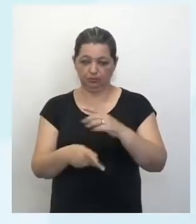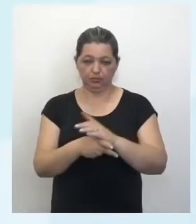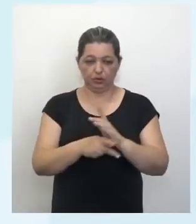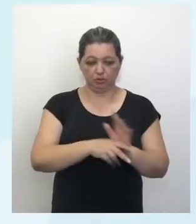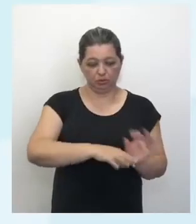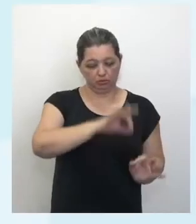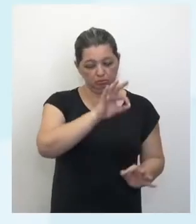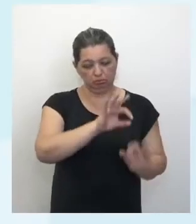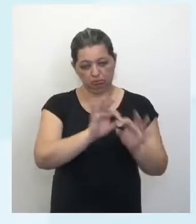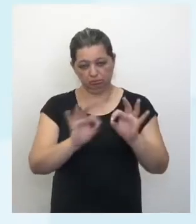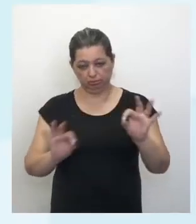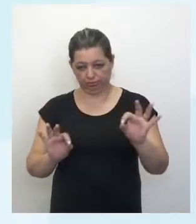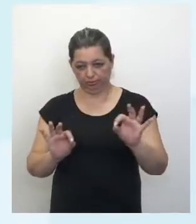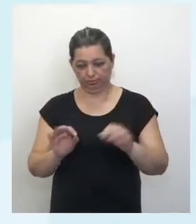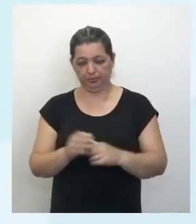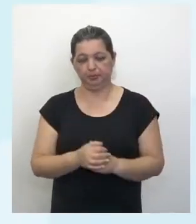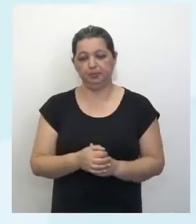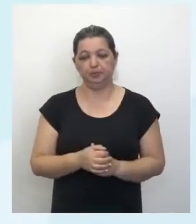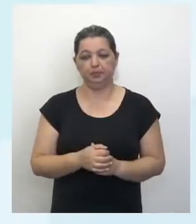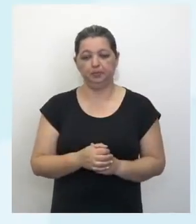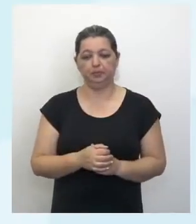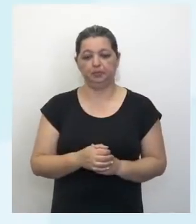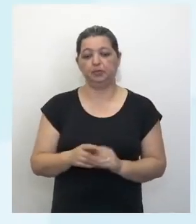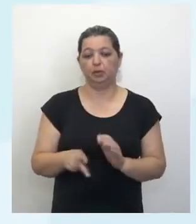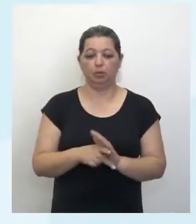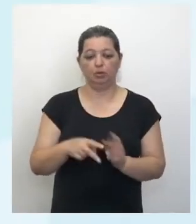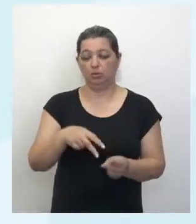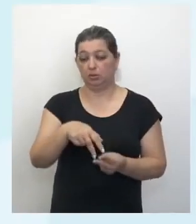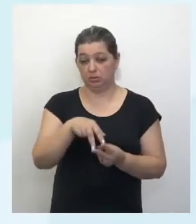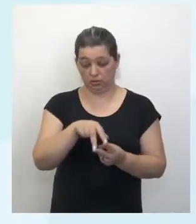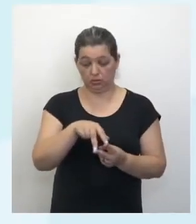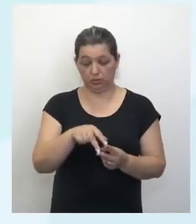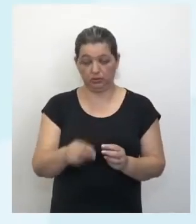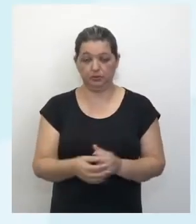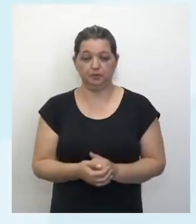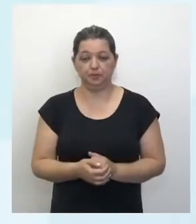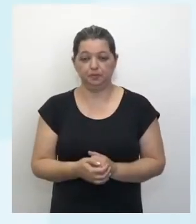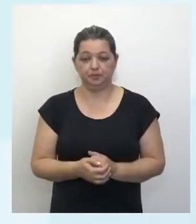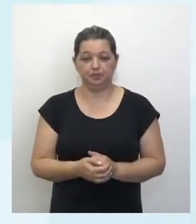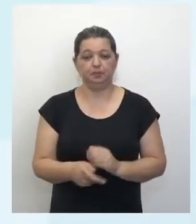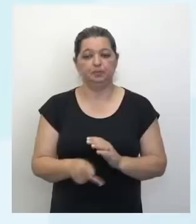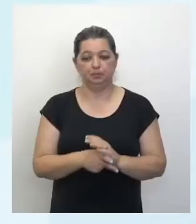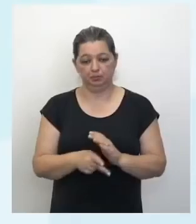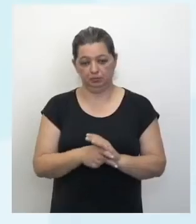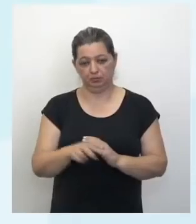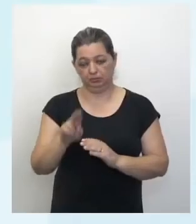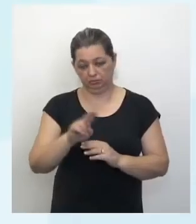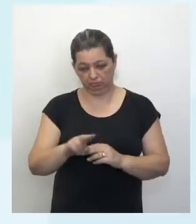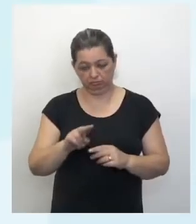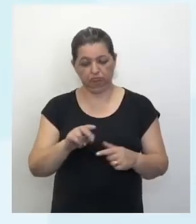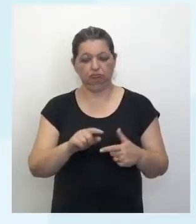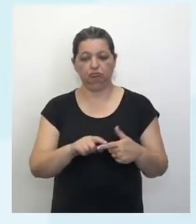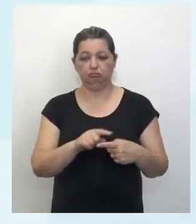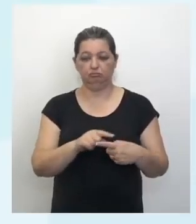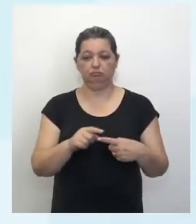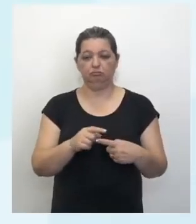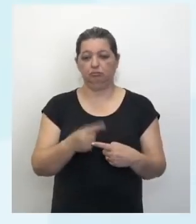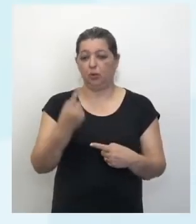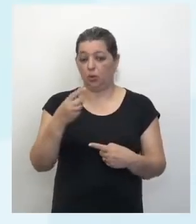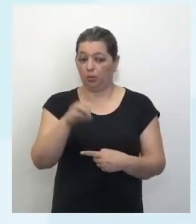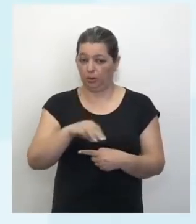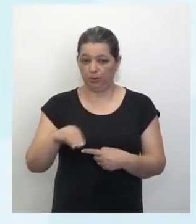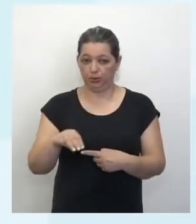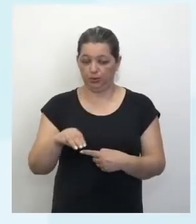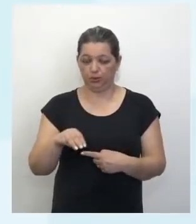estaca e a sombra da pirâmide com a sombra da estaca. E aí, vale a regra de 3, tá certo? Eu vou dar um minutinho para